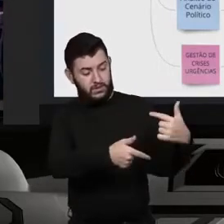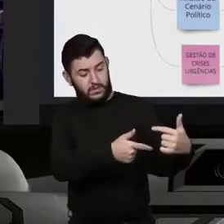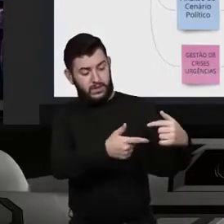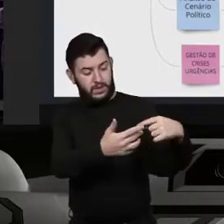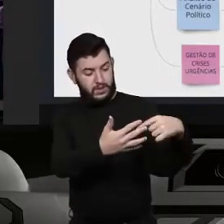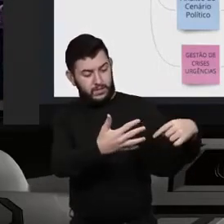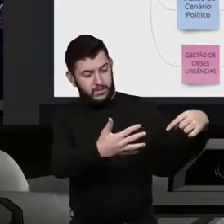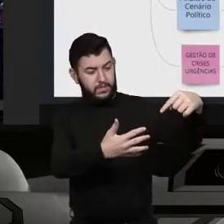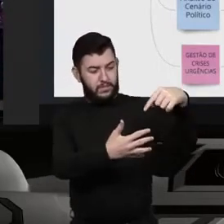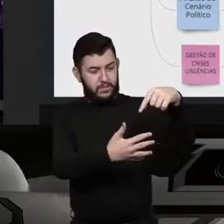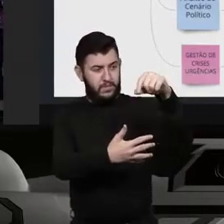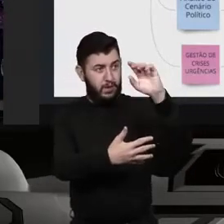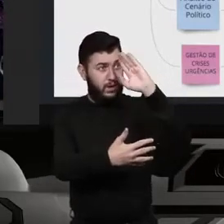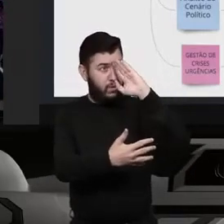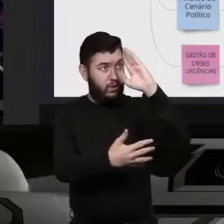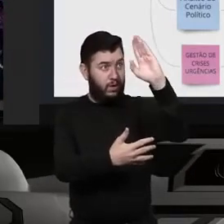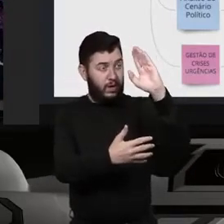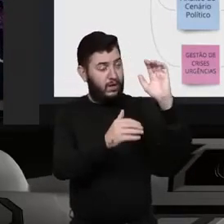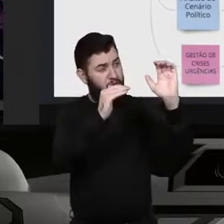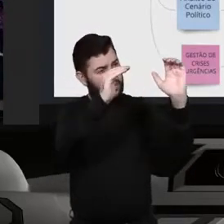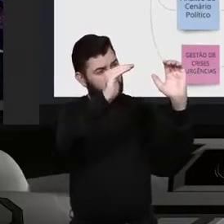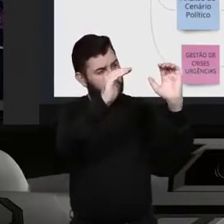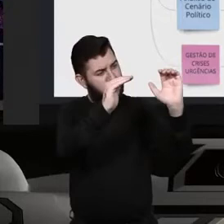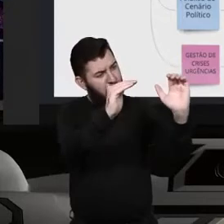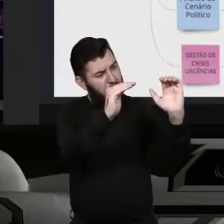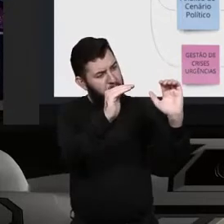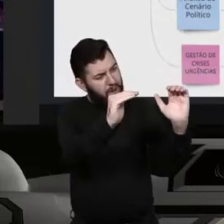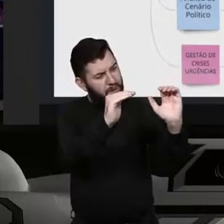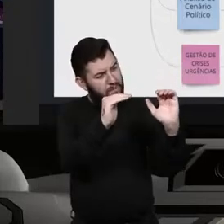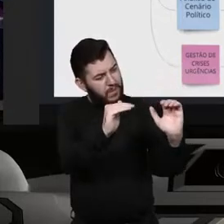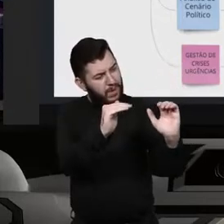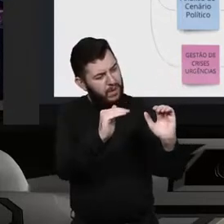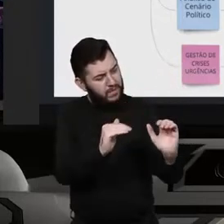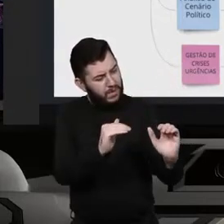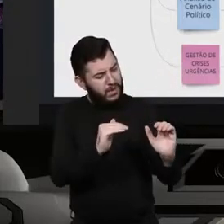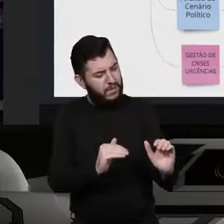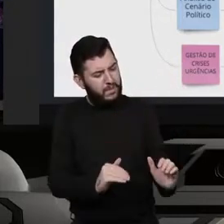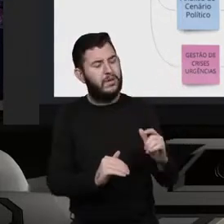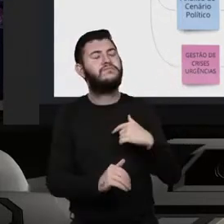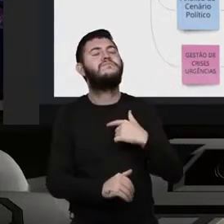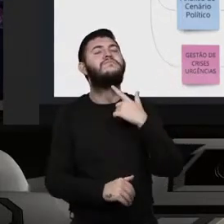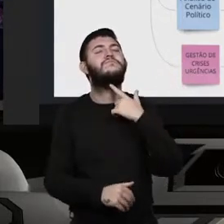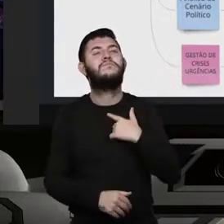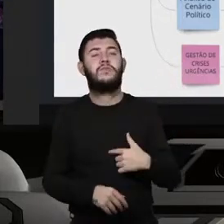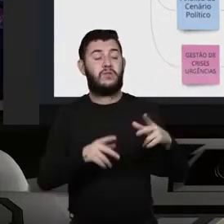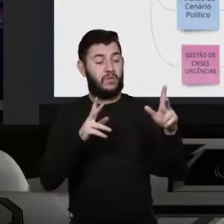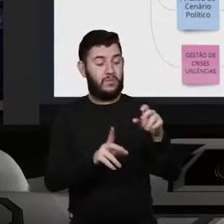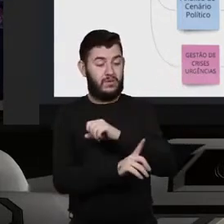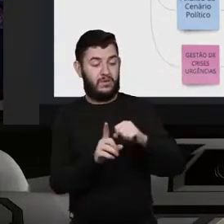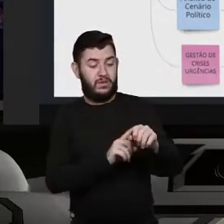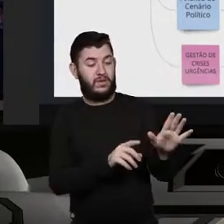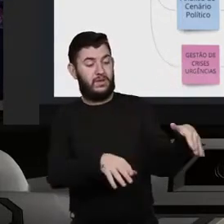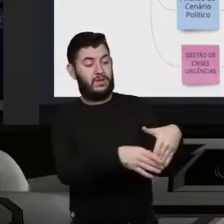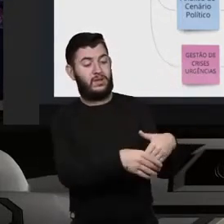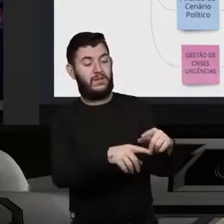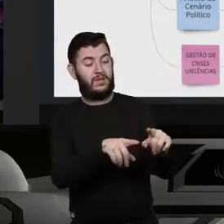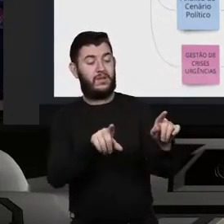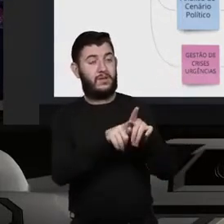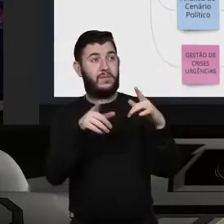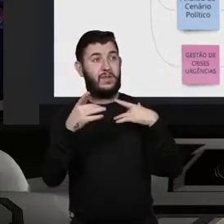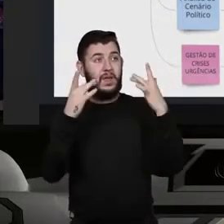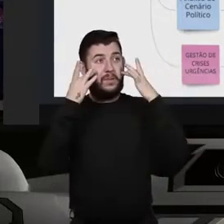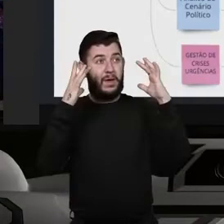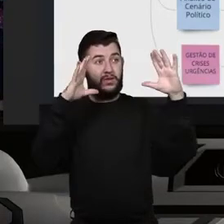estão numa ordem do desejo, do desejável, e a sociedade elege. Quando isso se amadurece um pouco, ele vai para um plano,